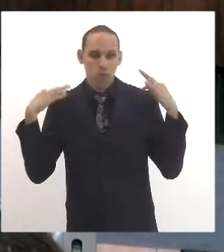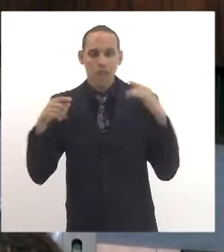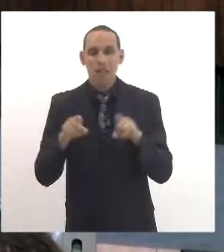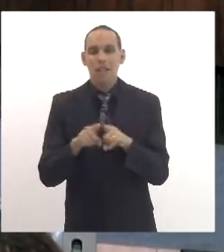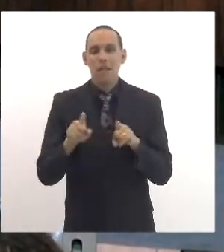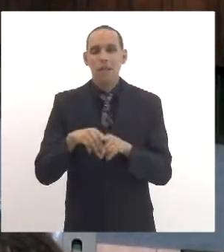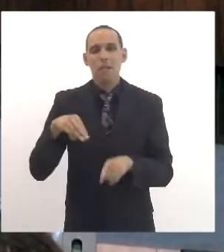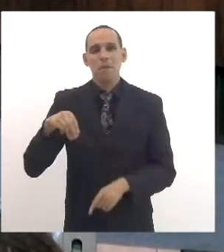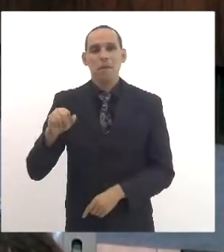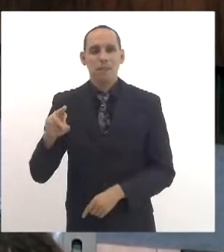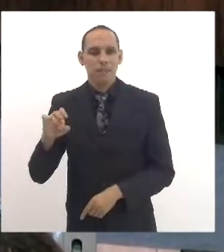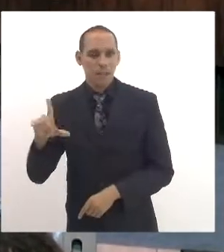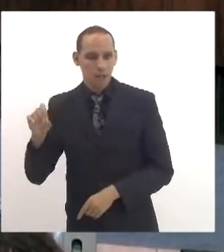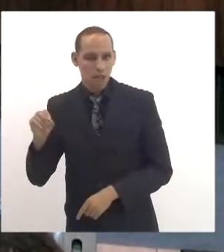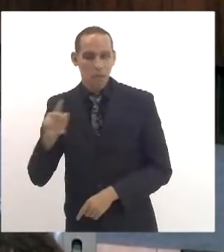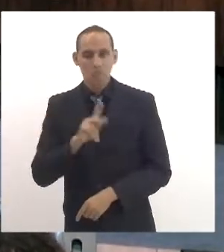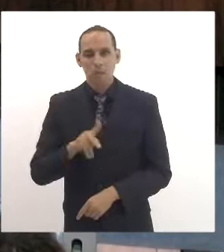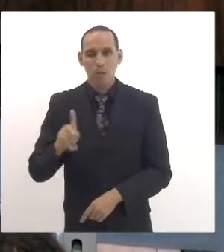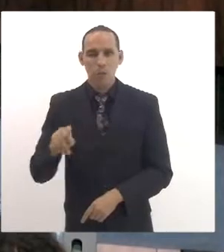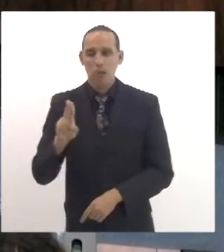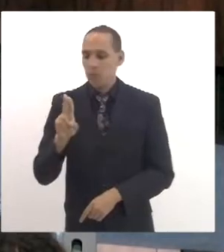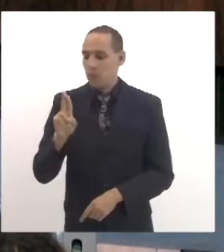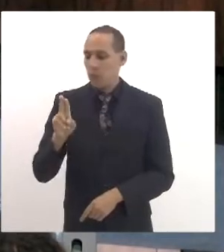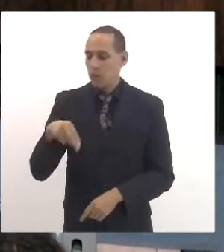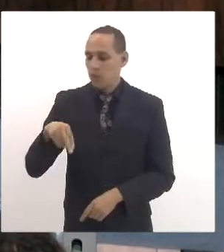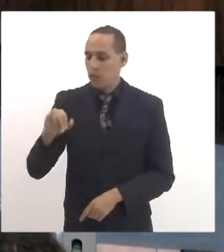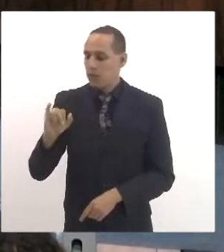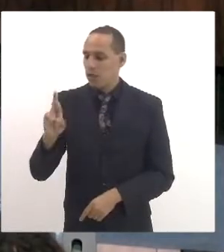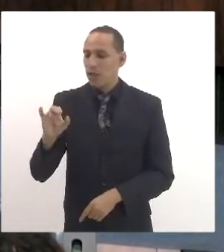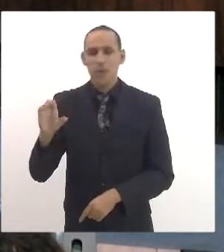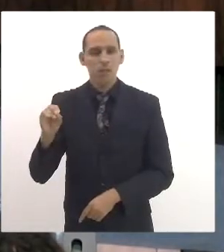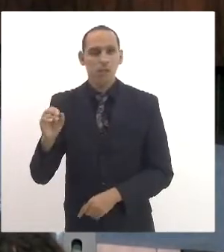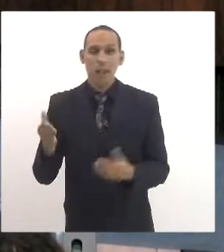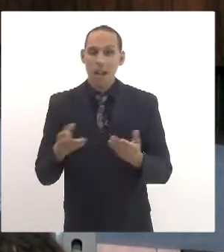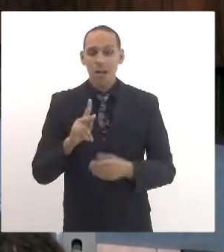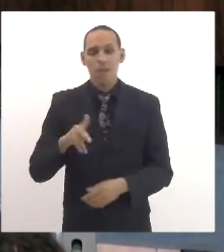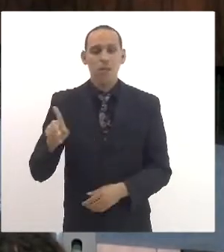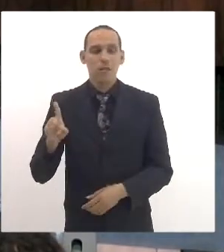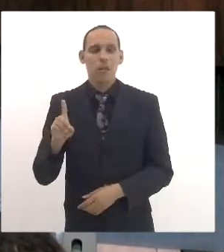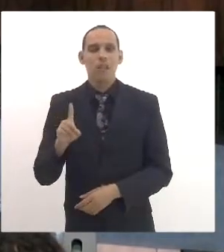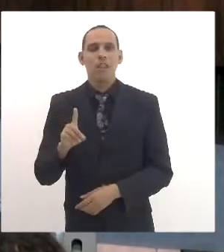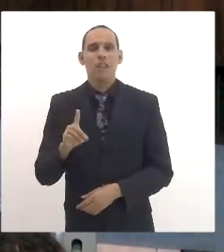Unirio. Passo a palavra agora à doutora Denise Pires de